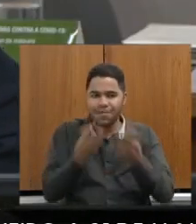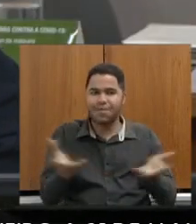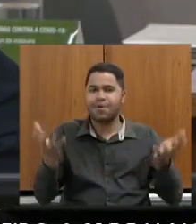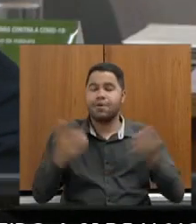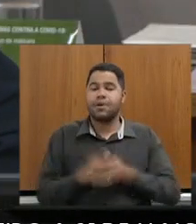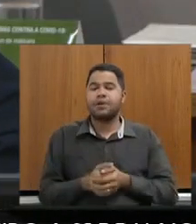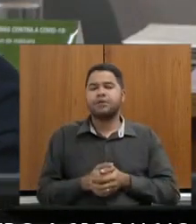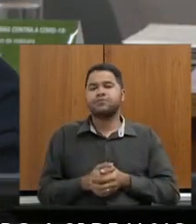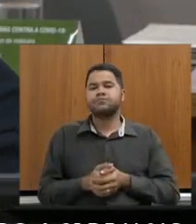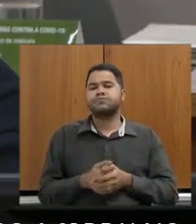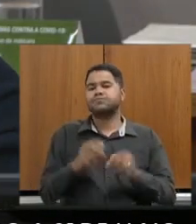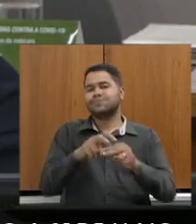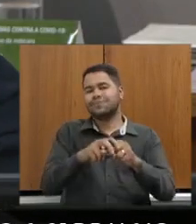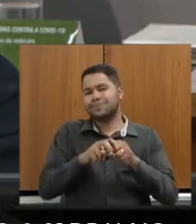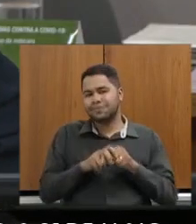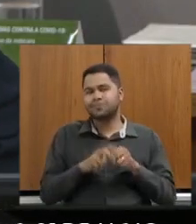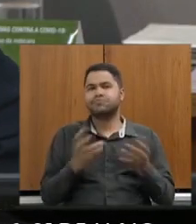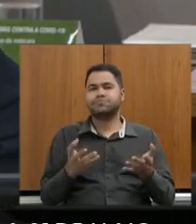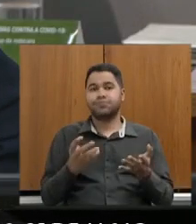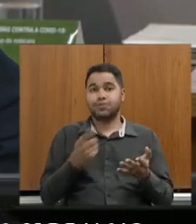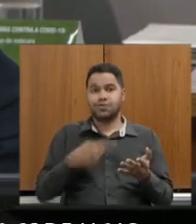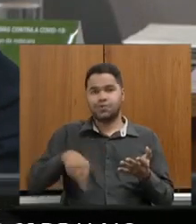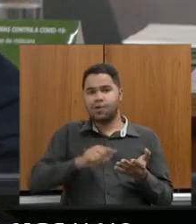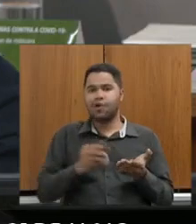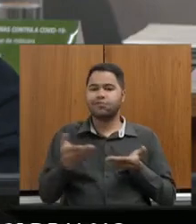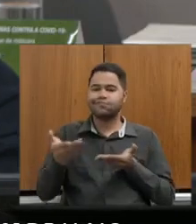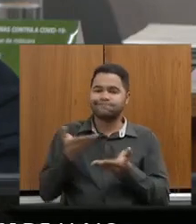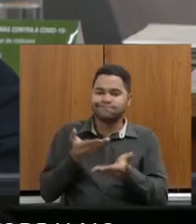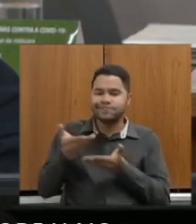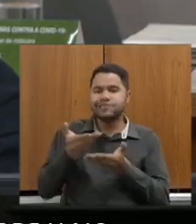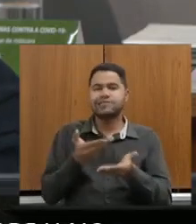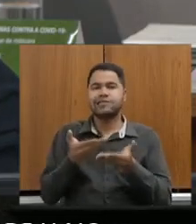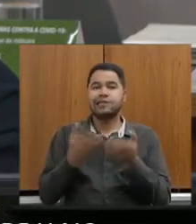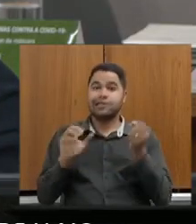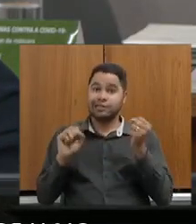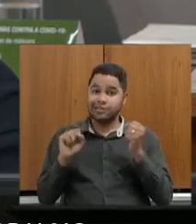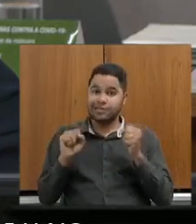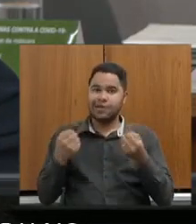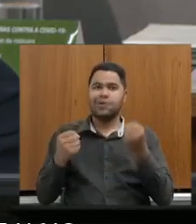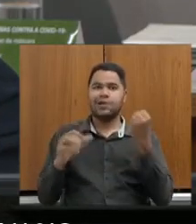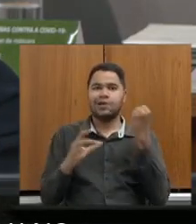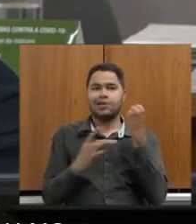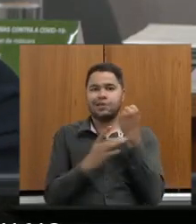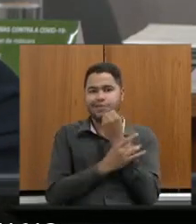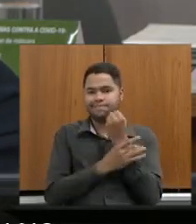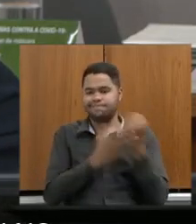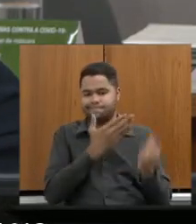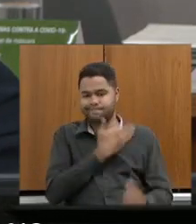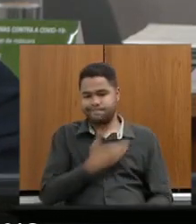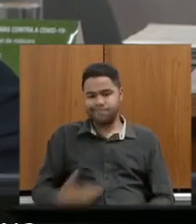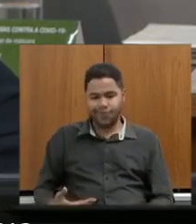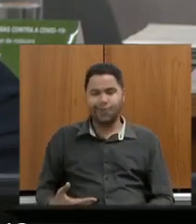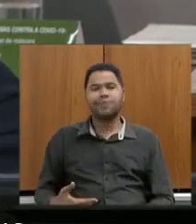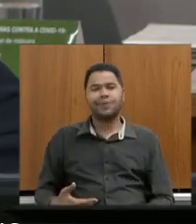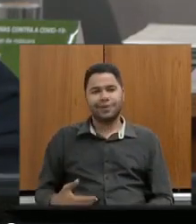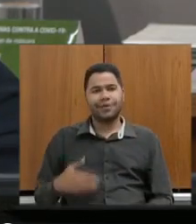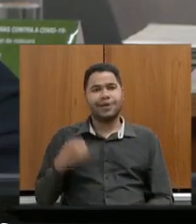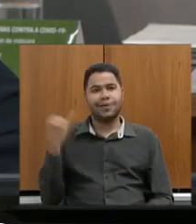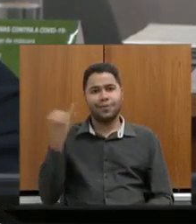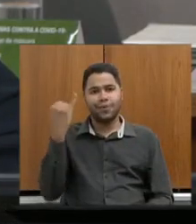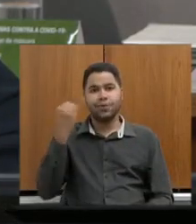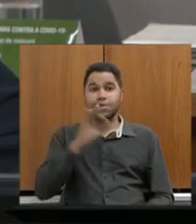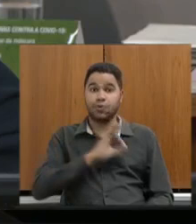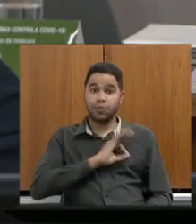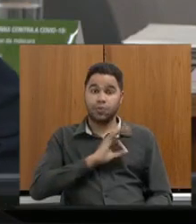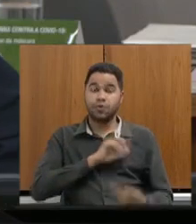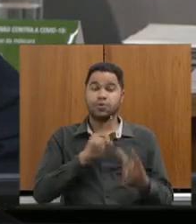principalmente por conta da de nós que lidamos com a segurança pública que nós lidamos com perigo diariamente é muito importante que os policiais e